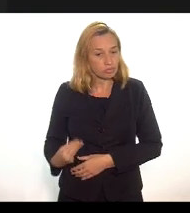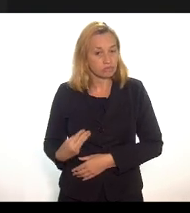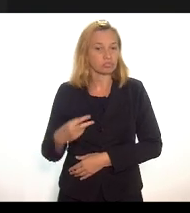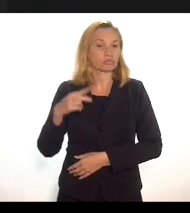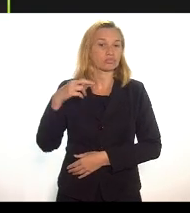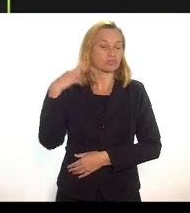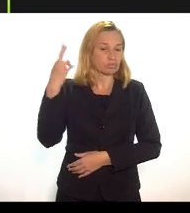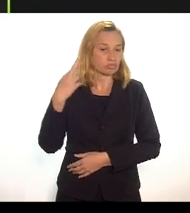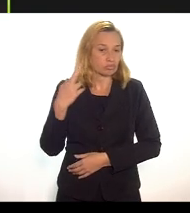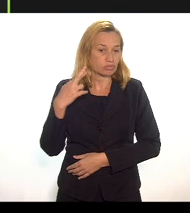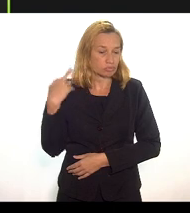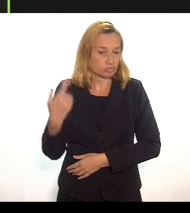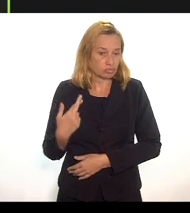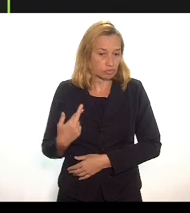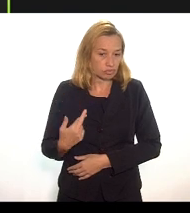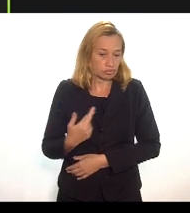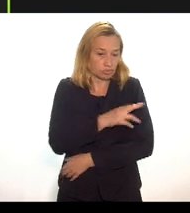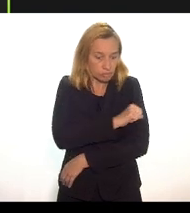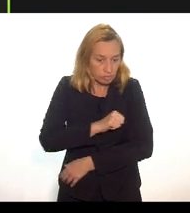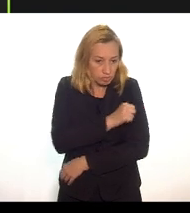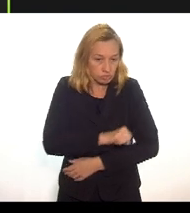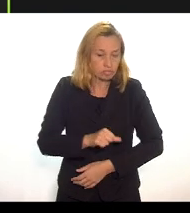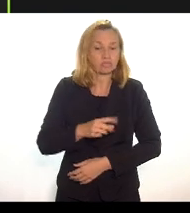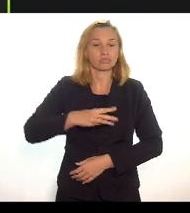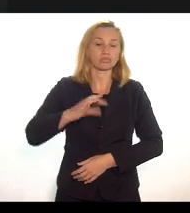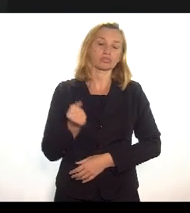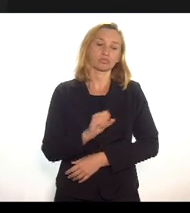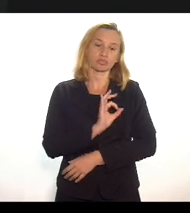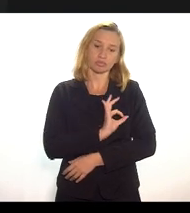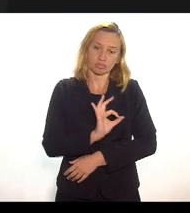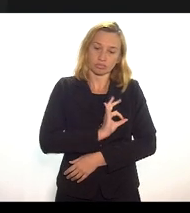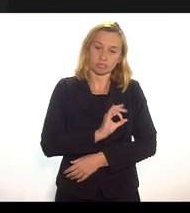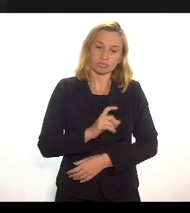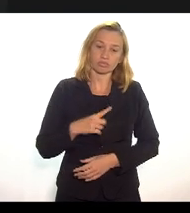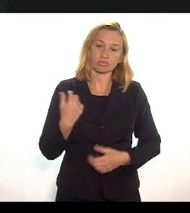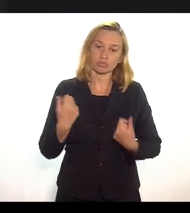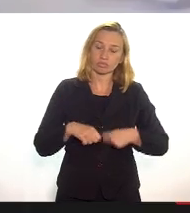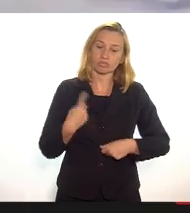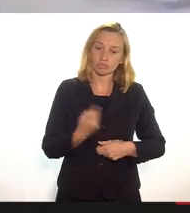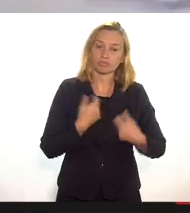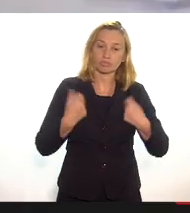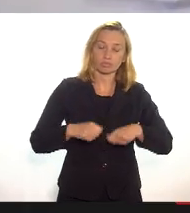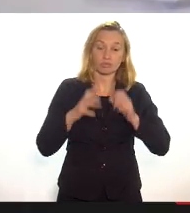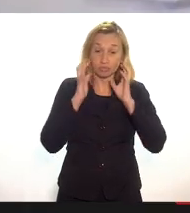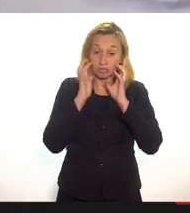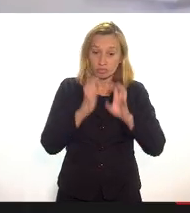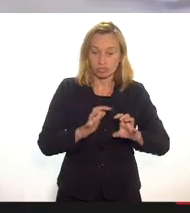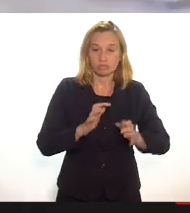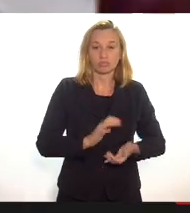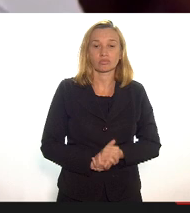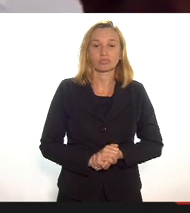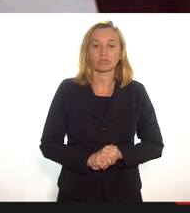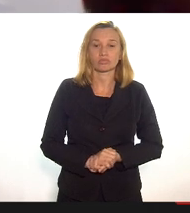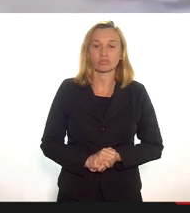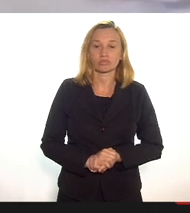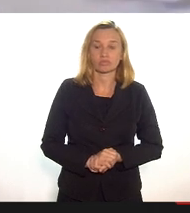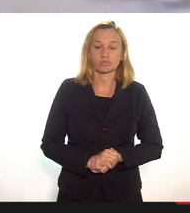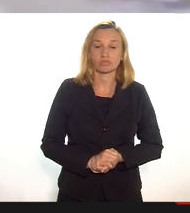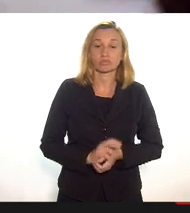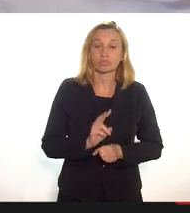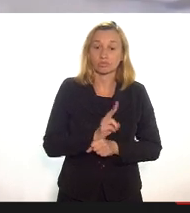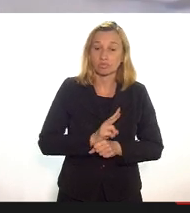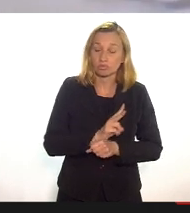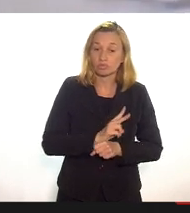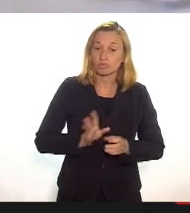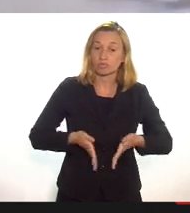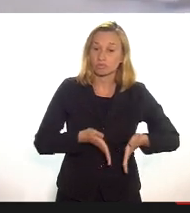Rejane, Marta Rocha, que fazem parte da nossa comissão da Alerj, nós temos que estar atentos, nós temos que estar procurando